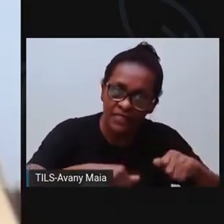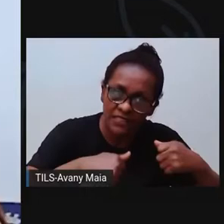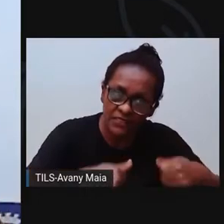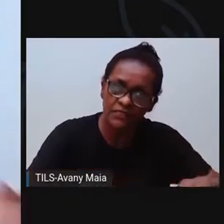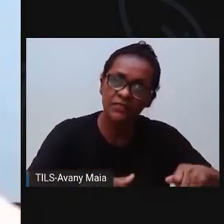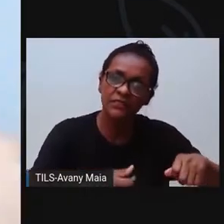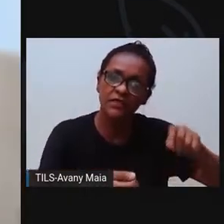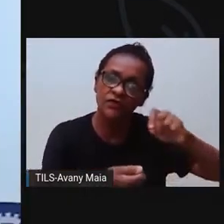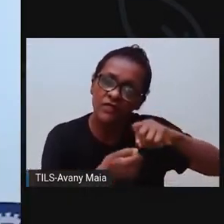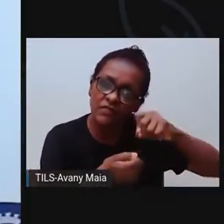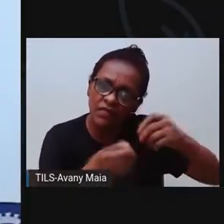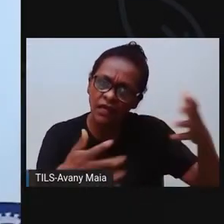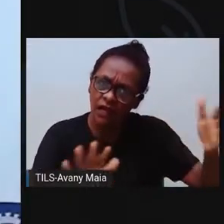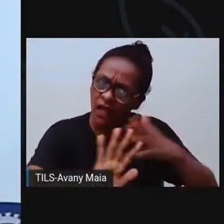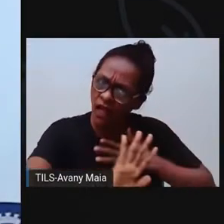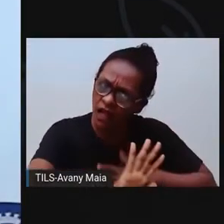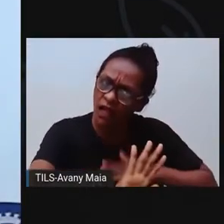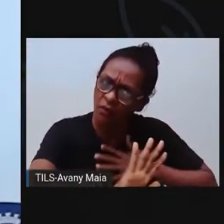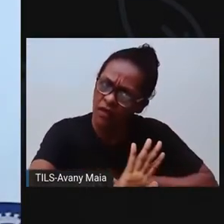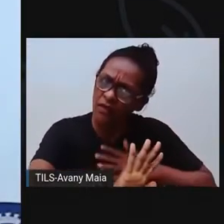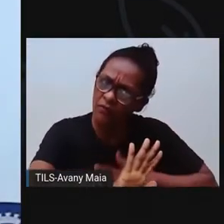preparar.